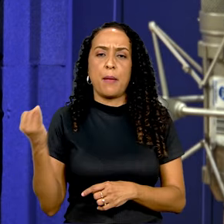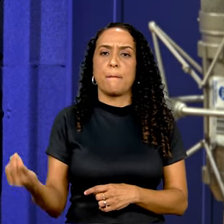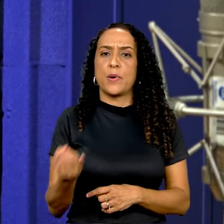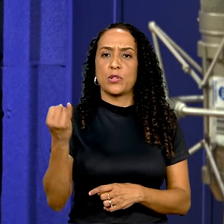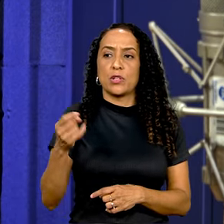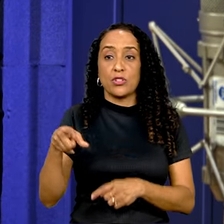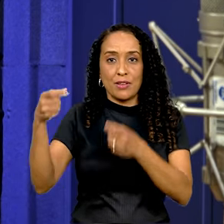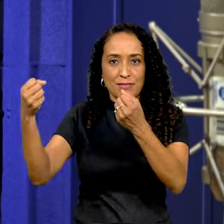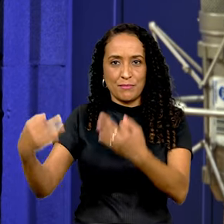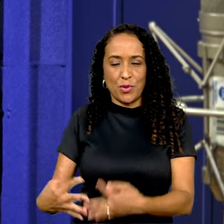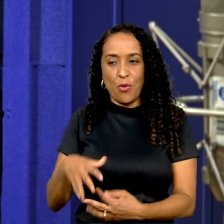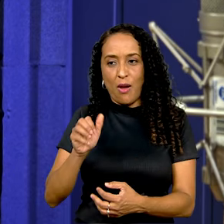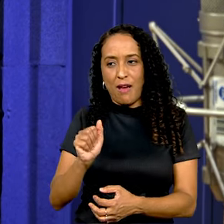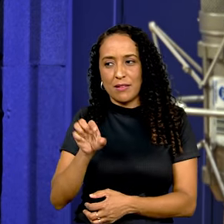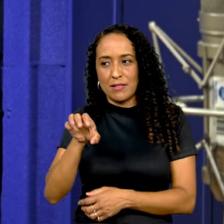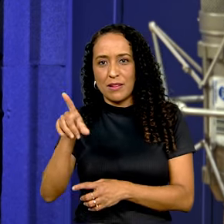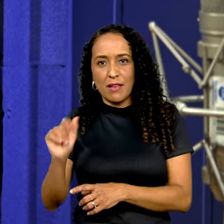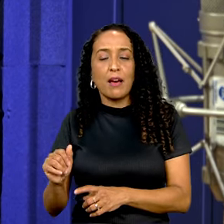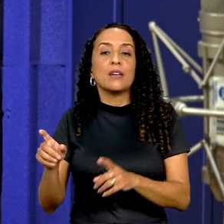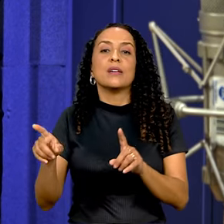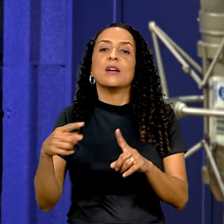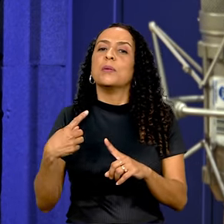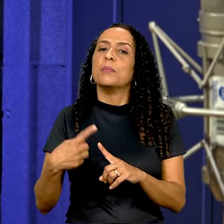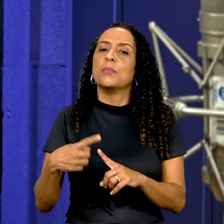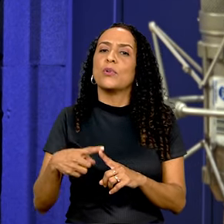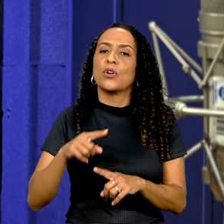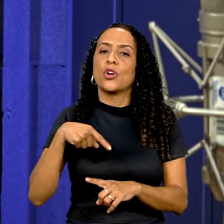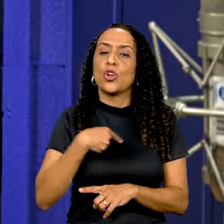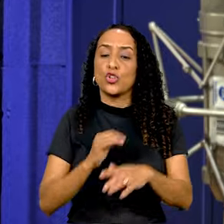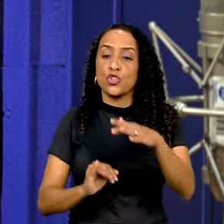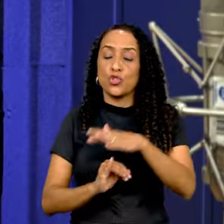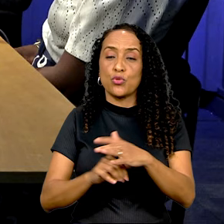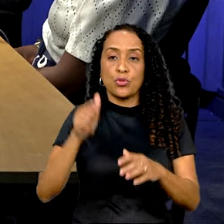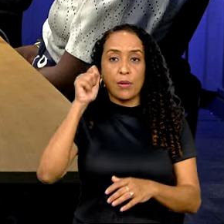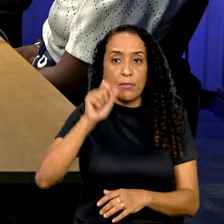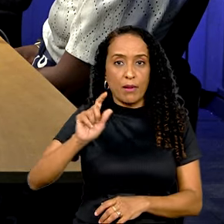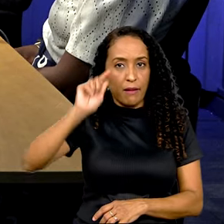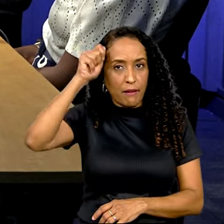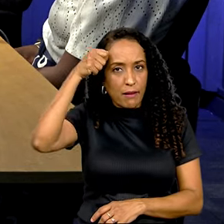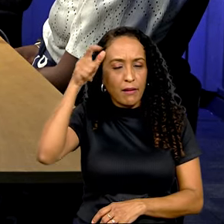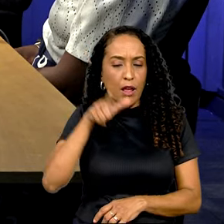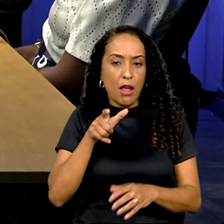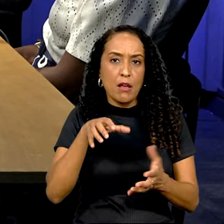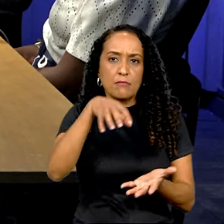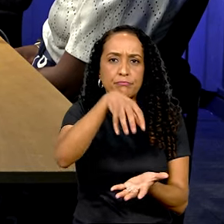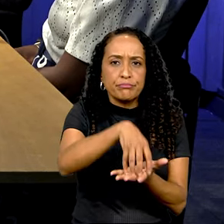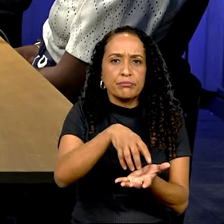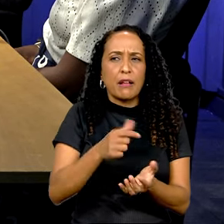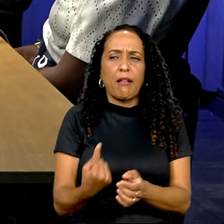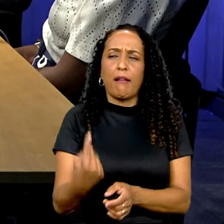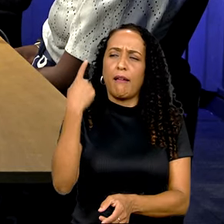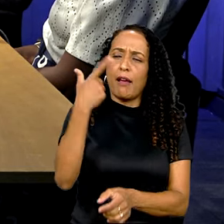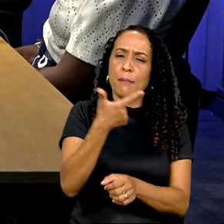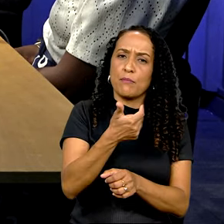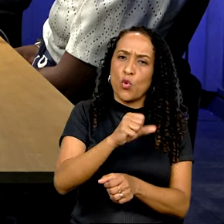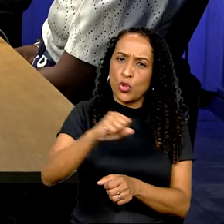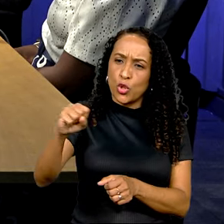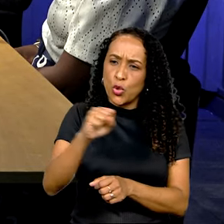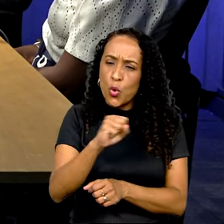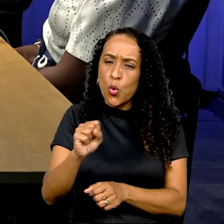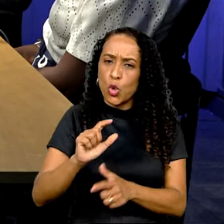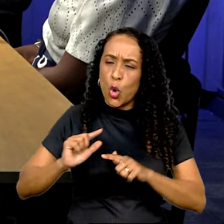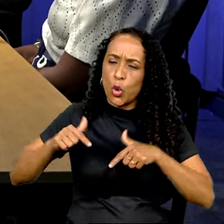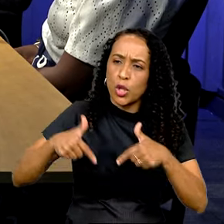importante o que a Adriana falou porque a gente gueledés né estuda mulher negra que é uma organização que tá desde 88 lutando pelos